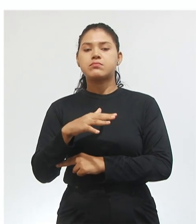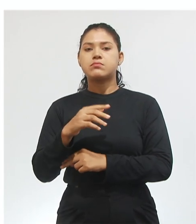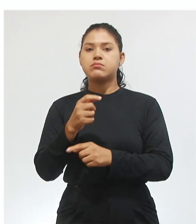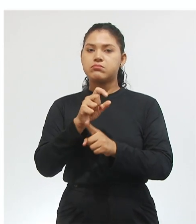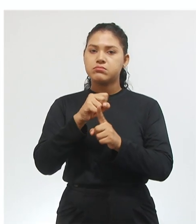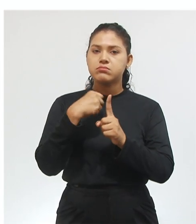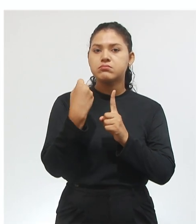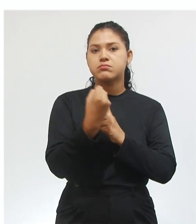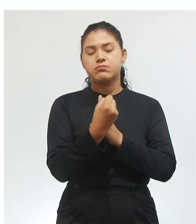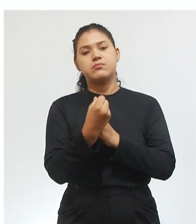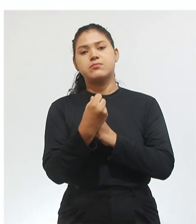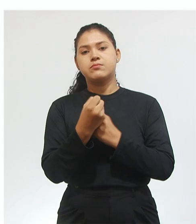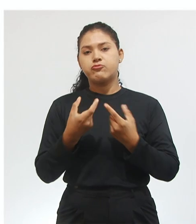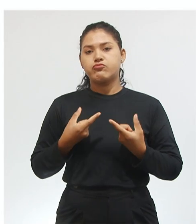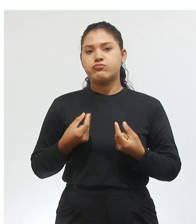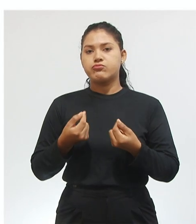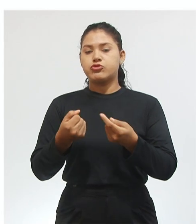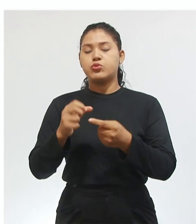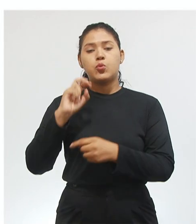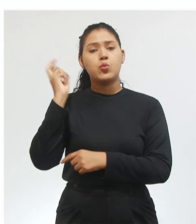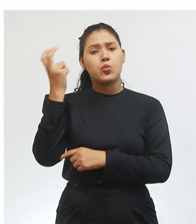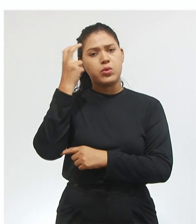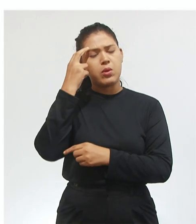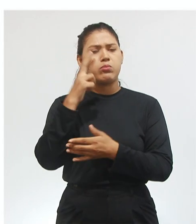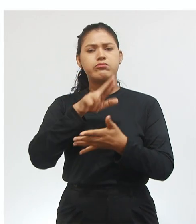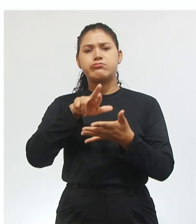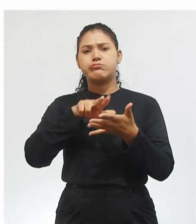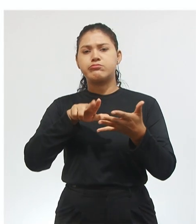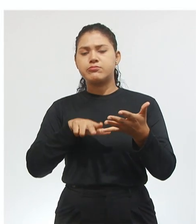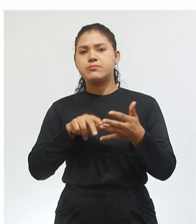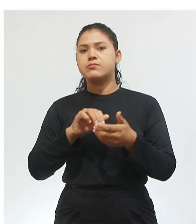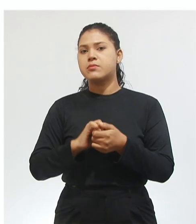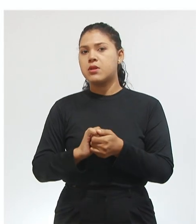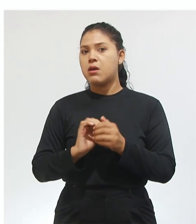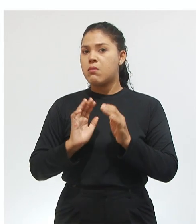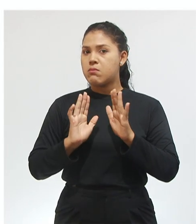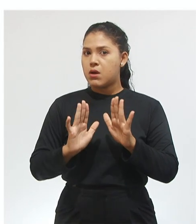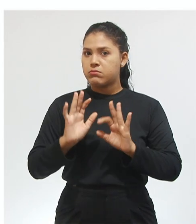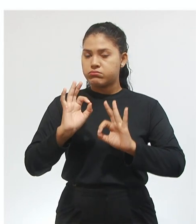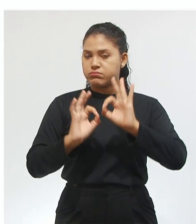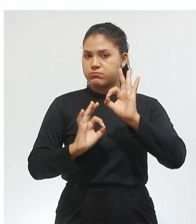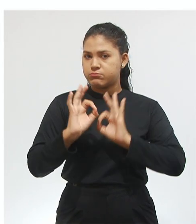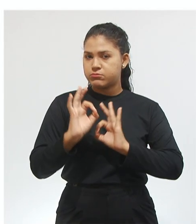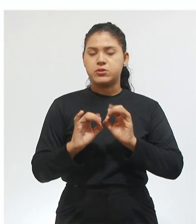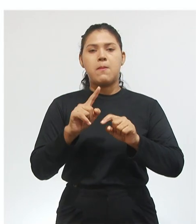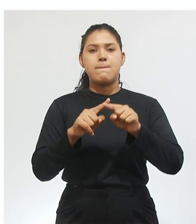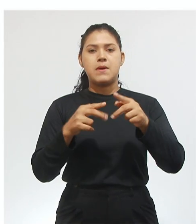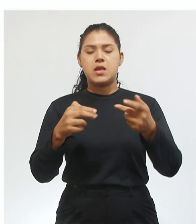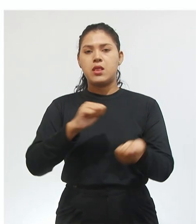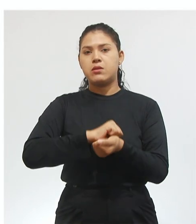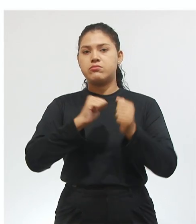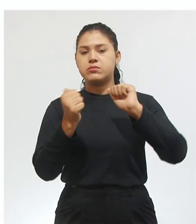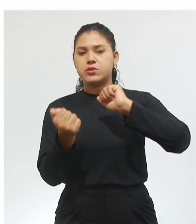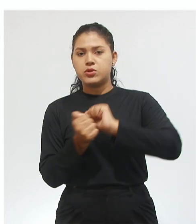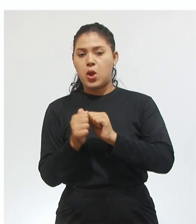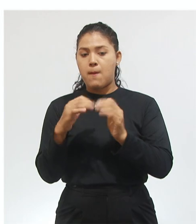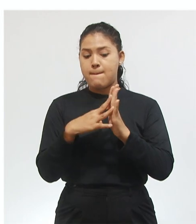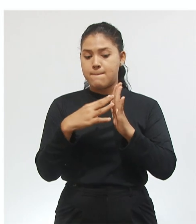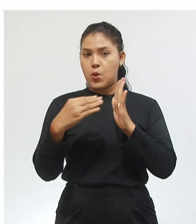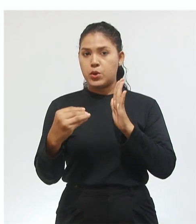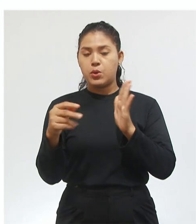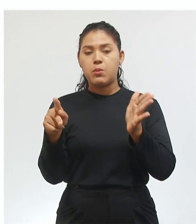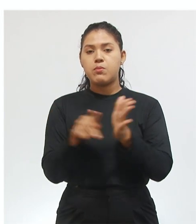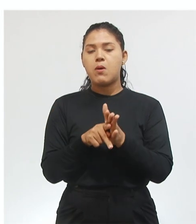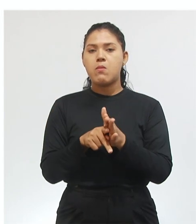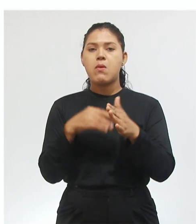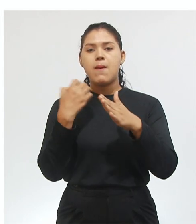sociais culturais ou outros o processo de construção e modificação do modelo de